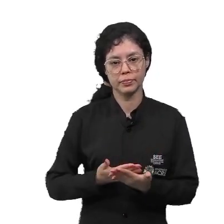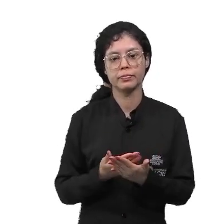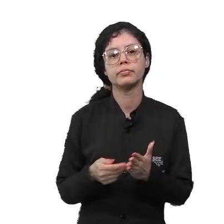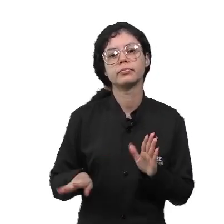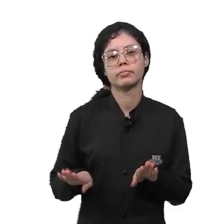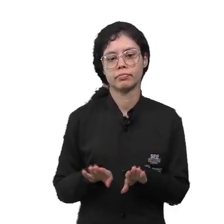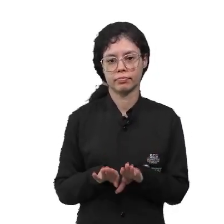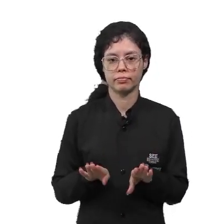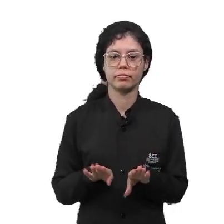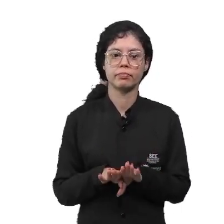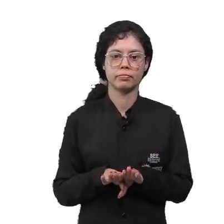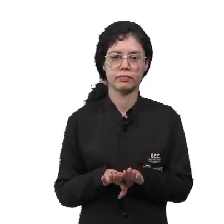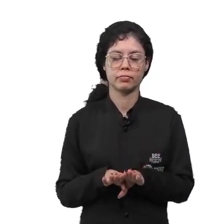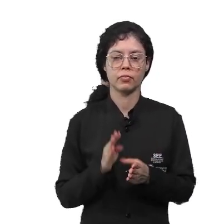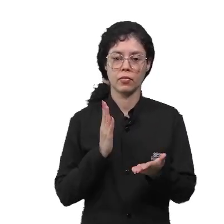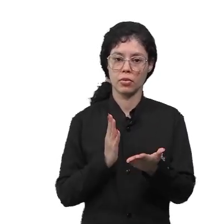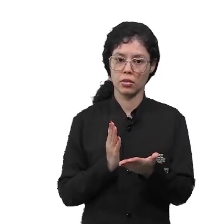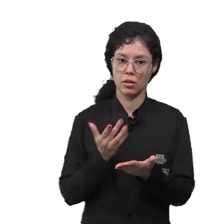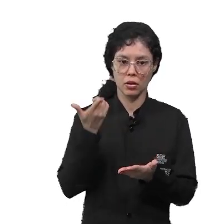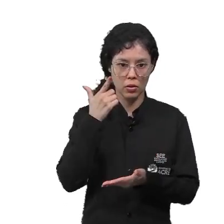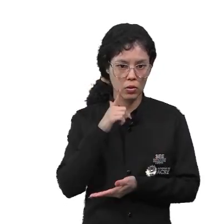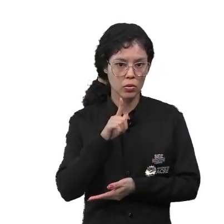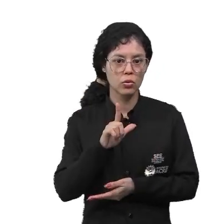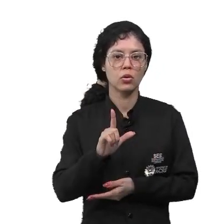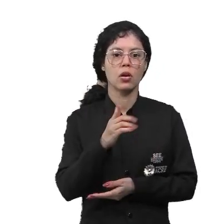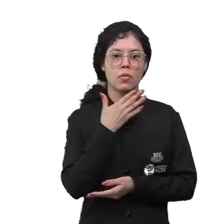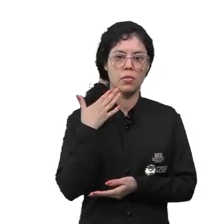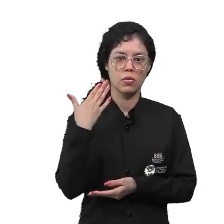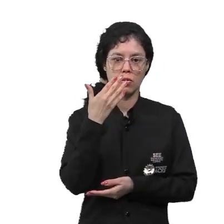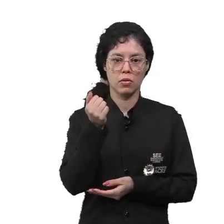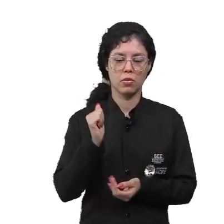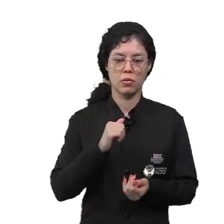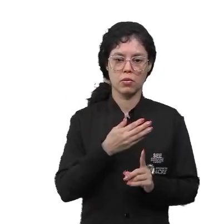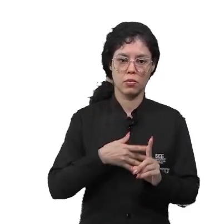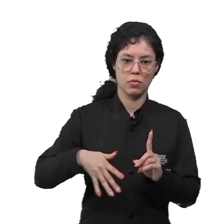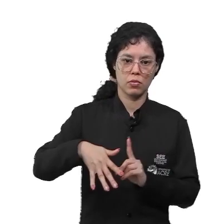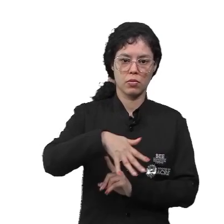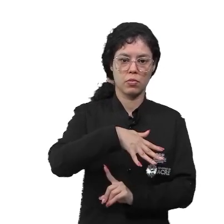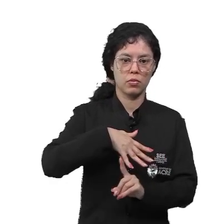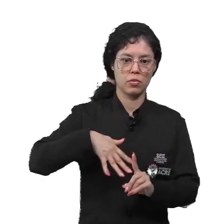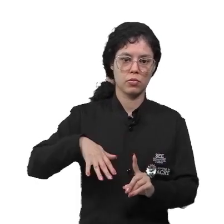e também a recuperação do meio ambiente.